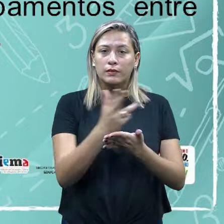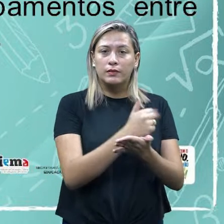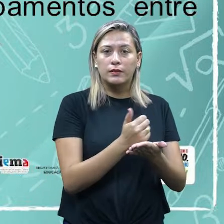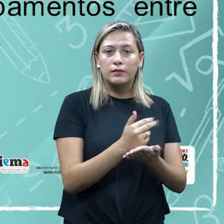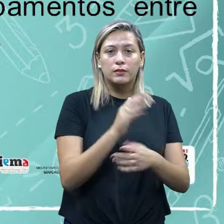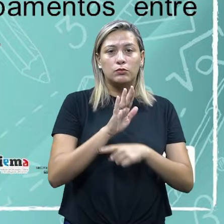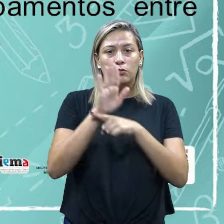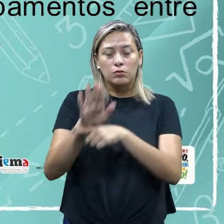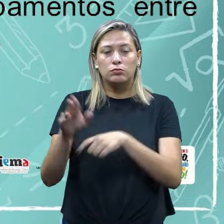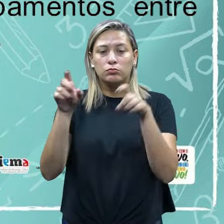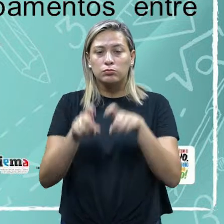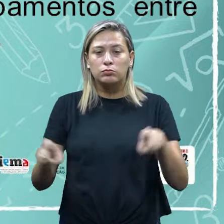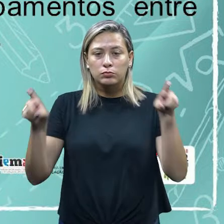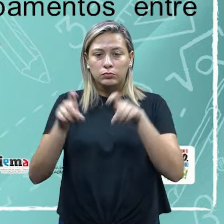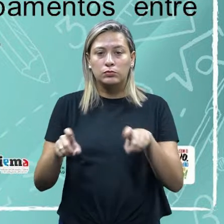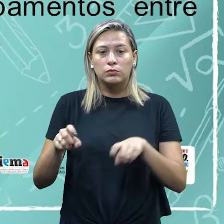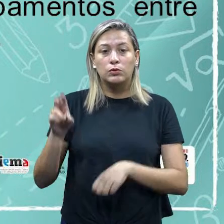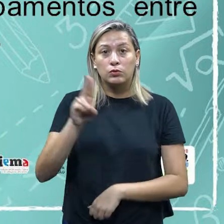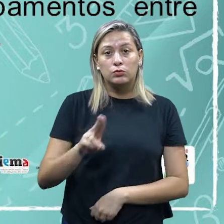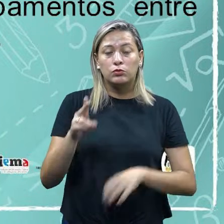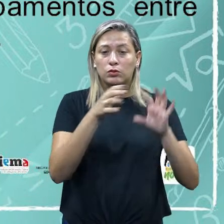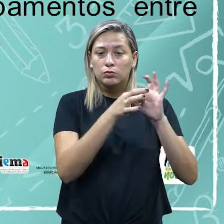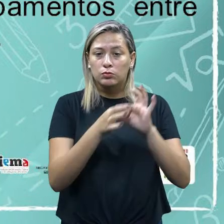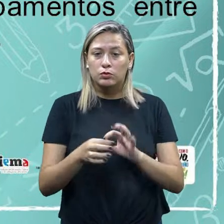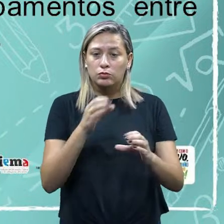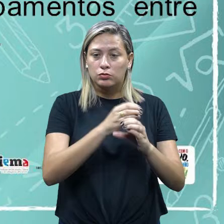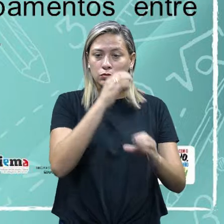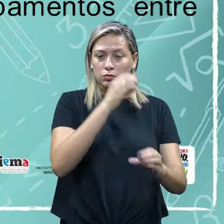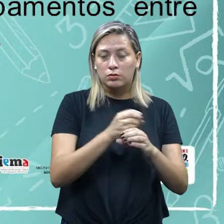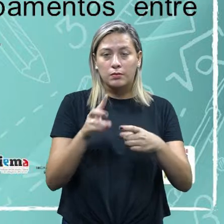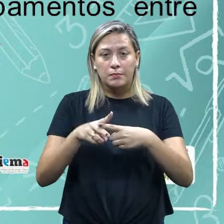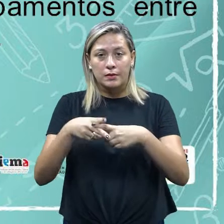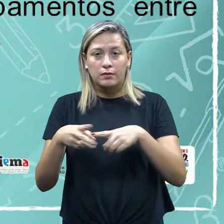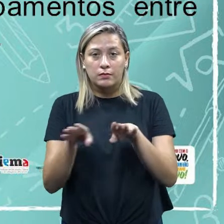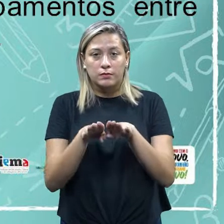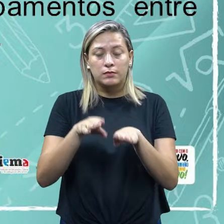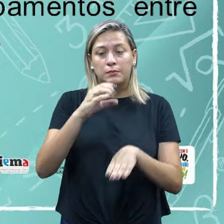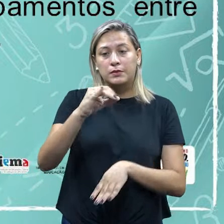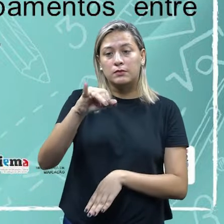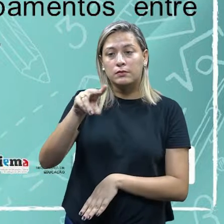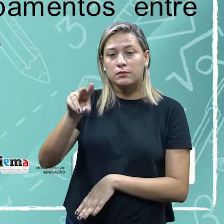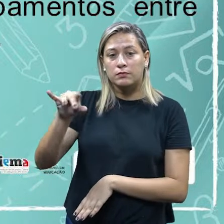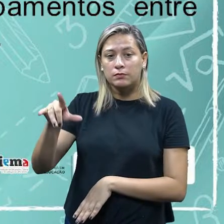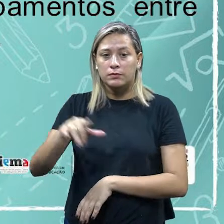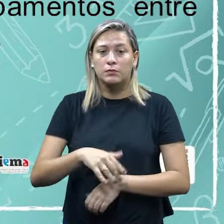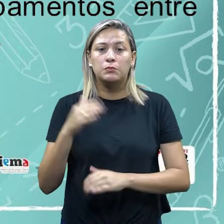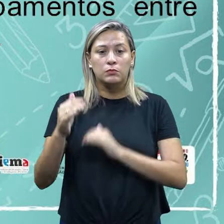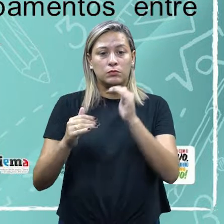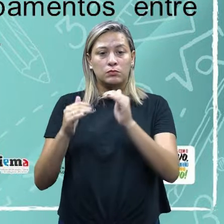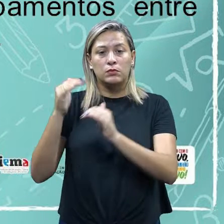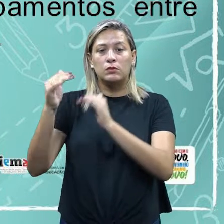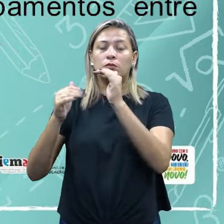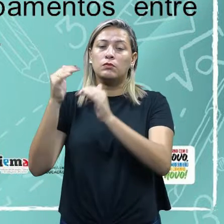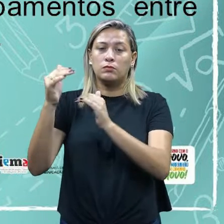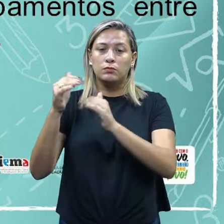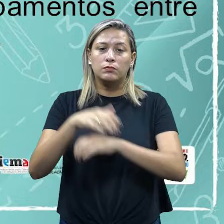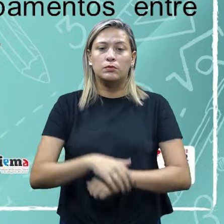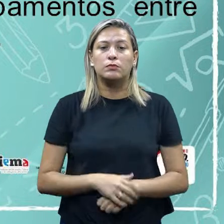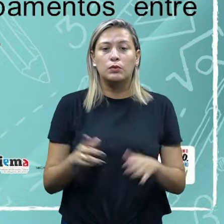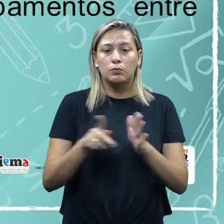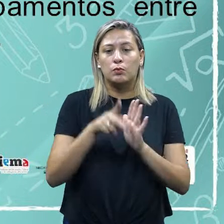em áreas como engenharia mecânica e civil para o desenvolvimento de projetos e desenhos técnicos. Por meio da